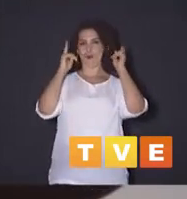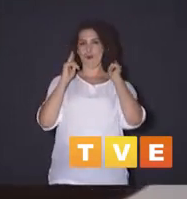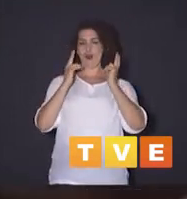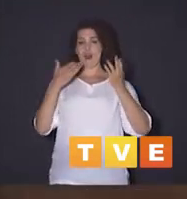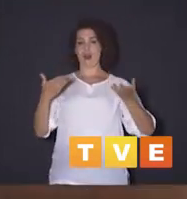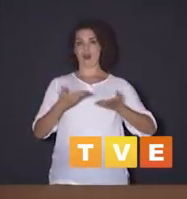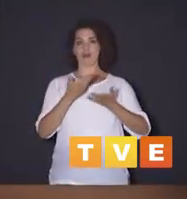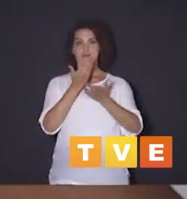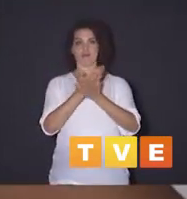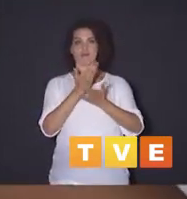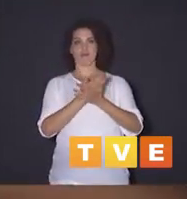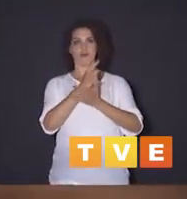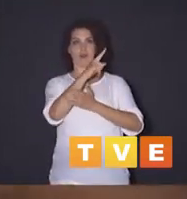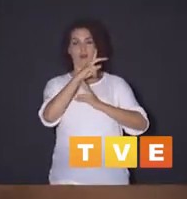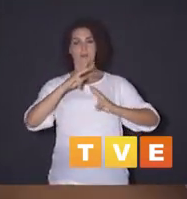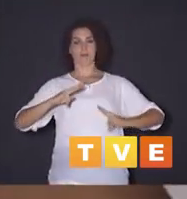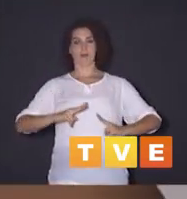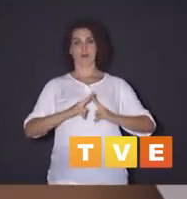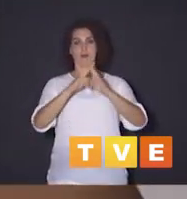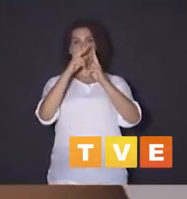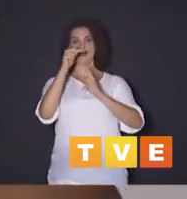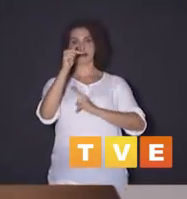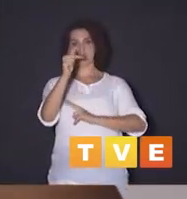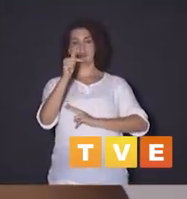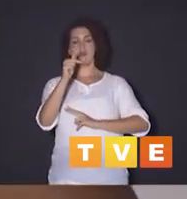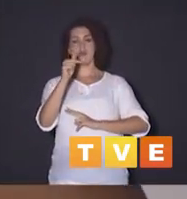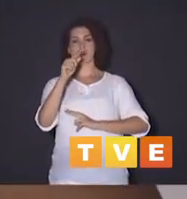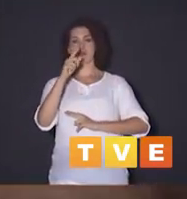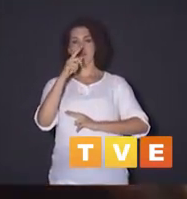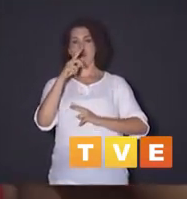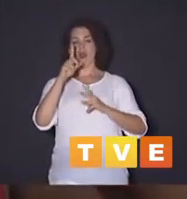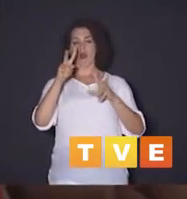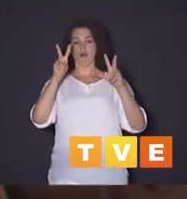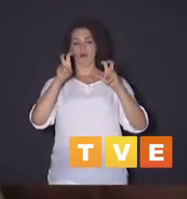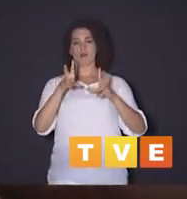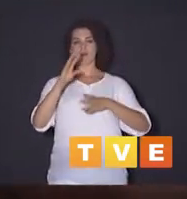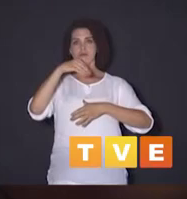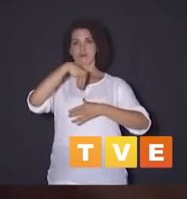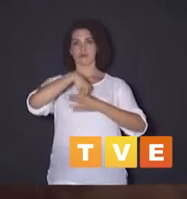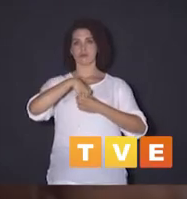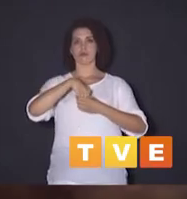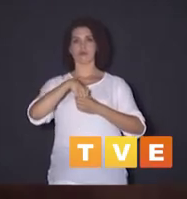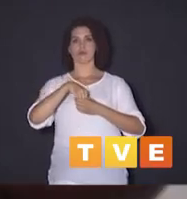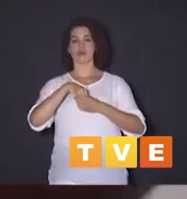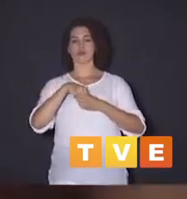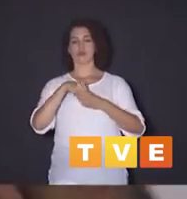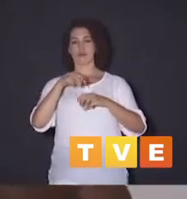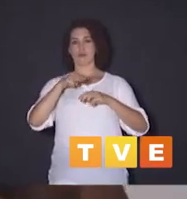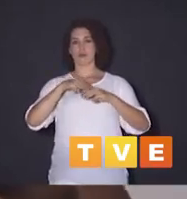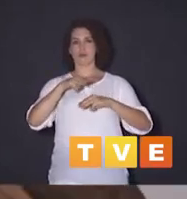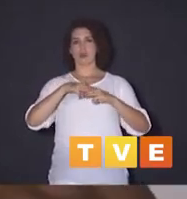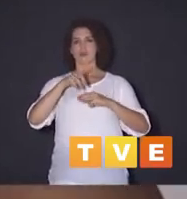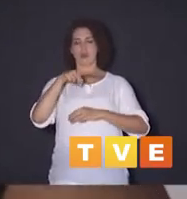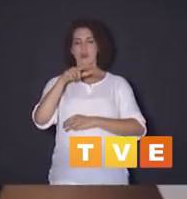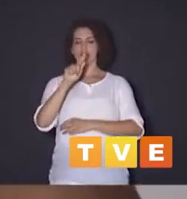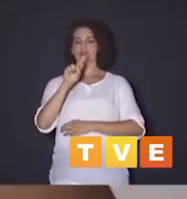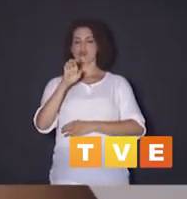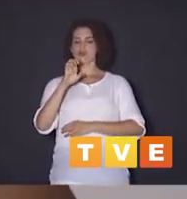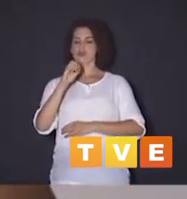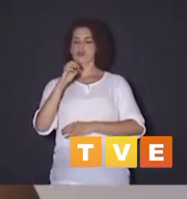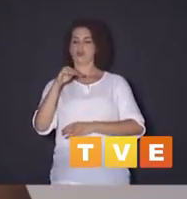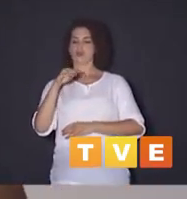estudado lá em paris 7 como geometria fractal é que aquele corte geométrico perfeito né isso